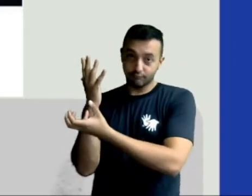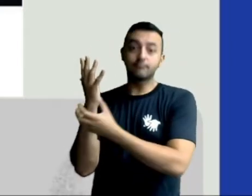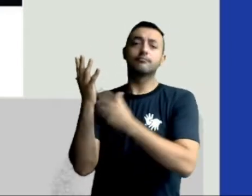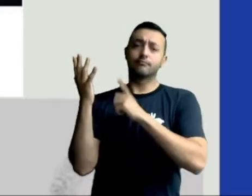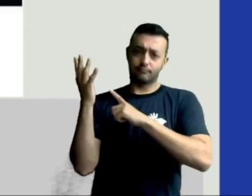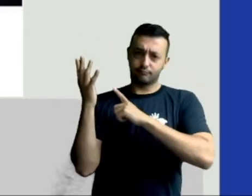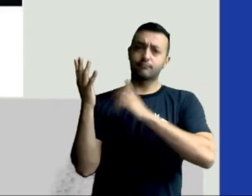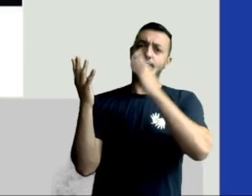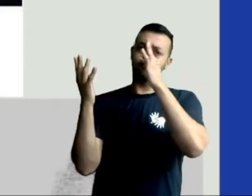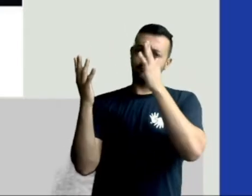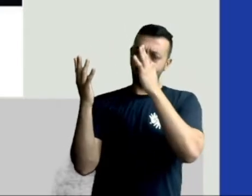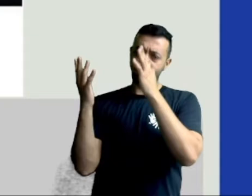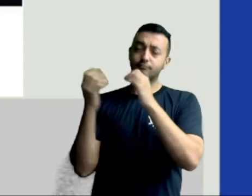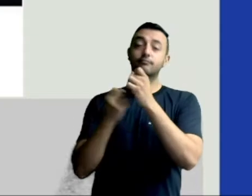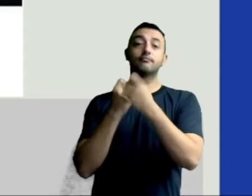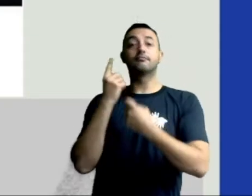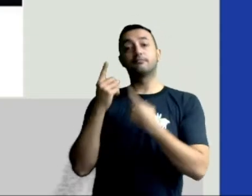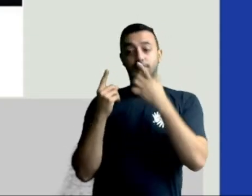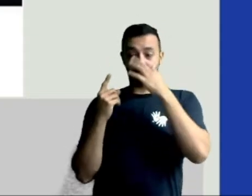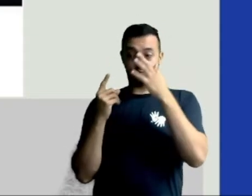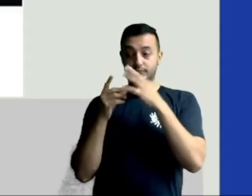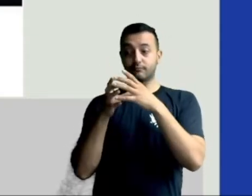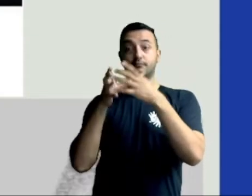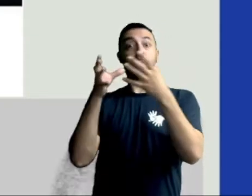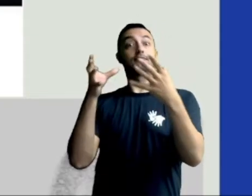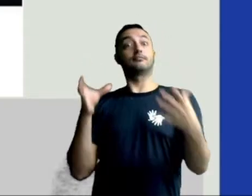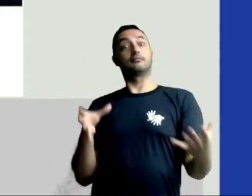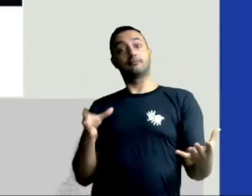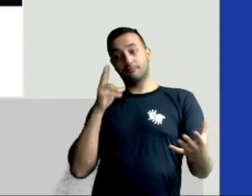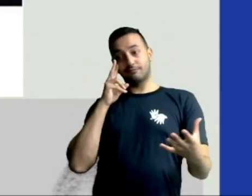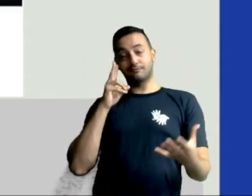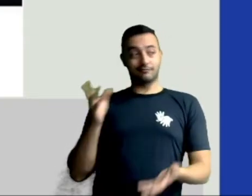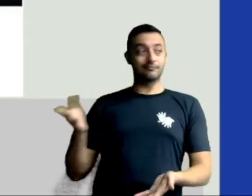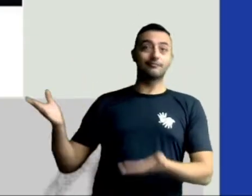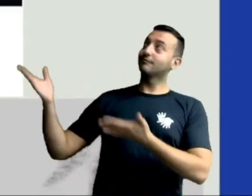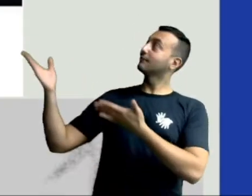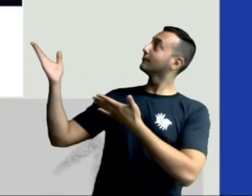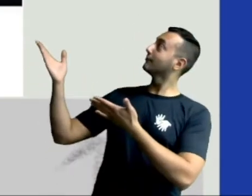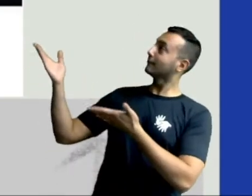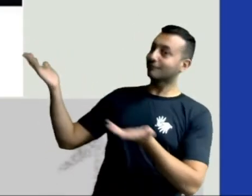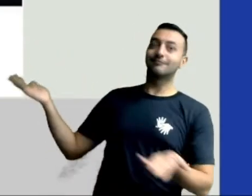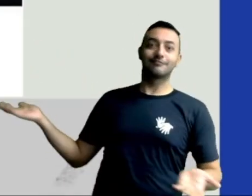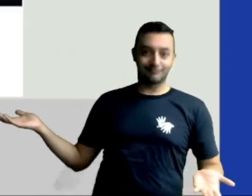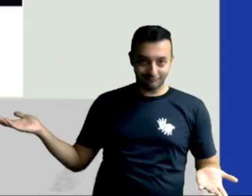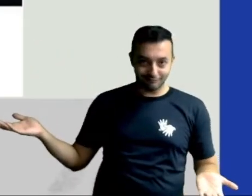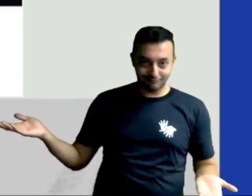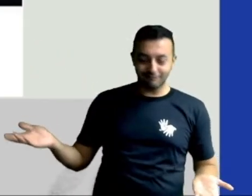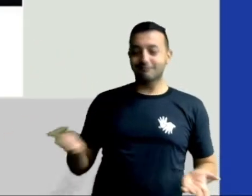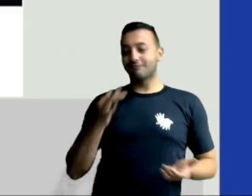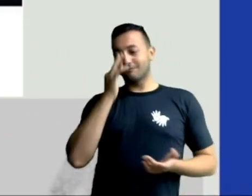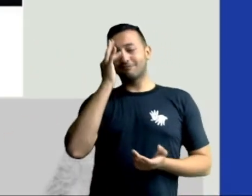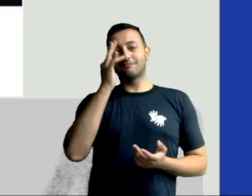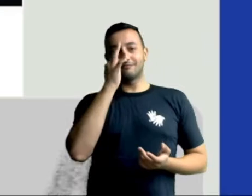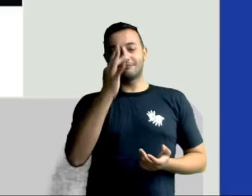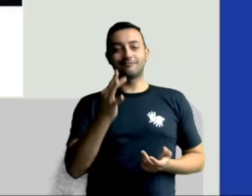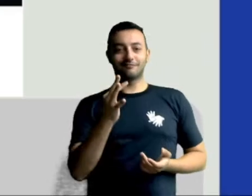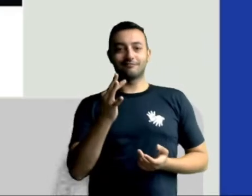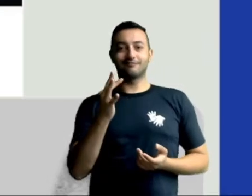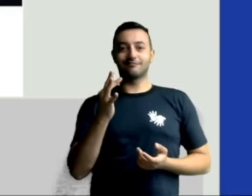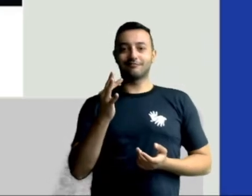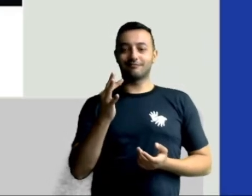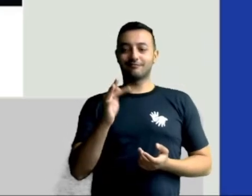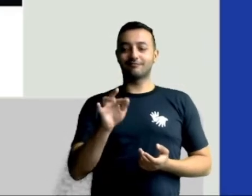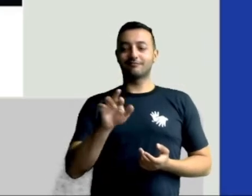Algumas flores são bem grandes, como essa flor aí grandona que você tá vendo, ó. Tá? É chamada de flor